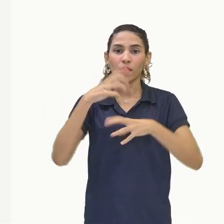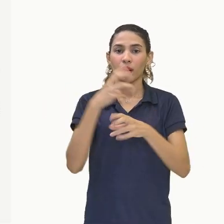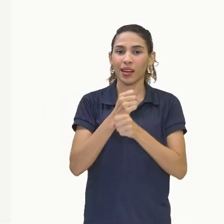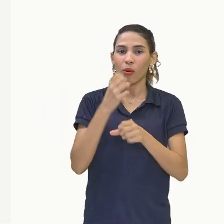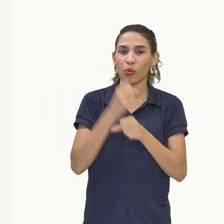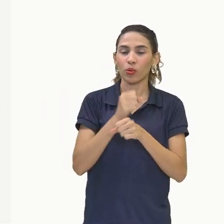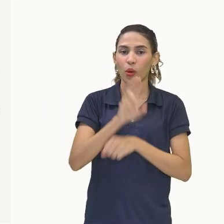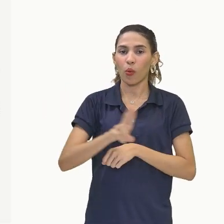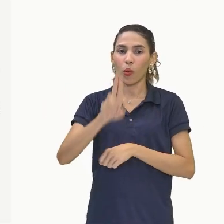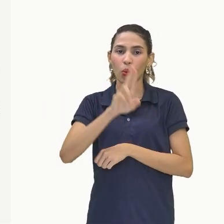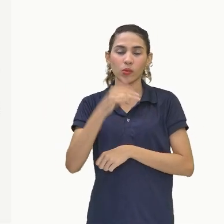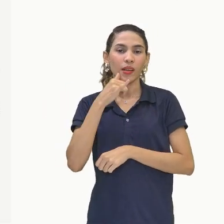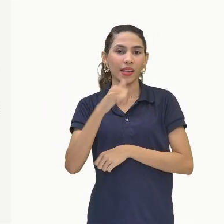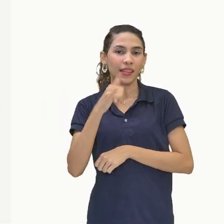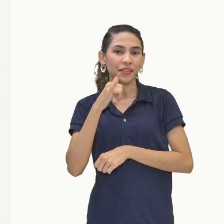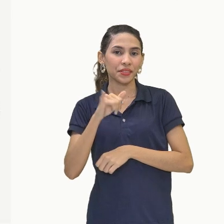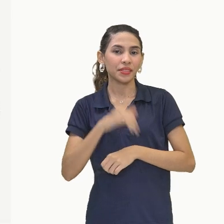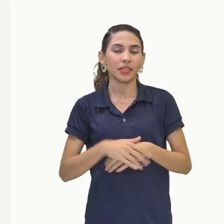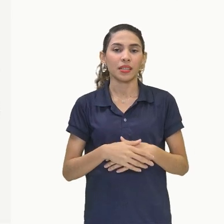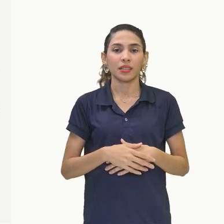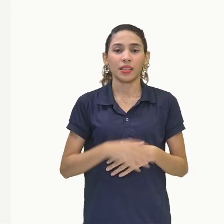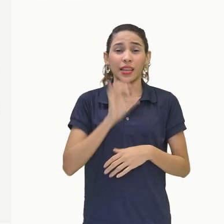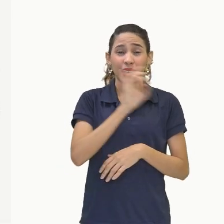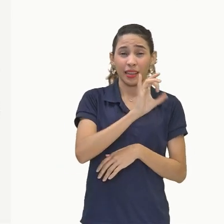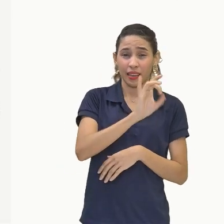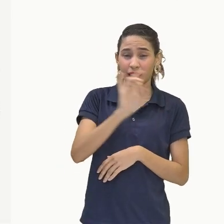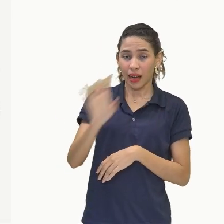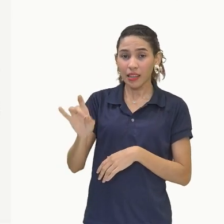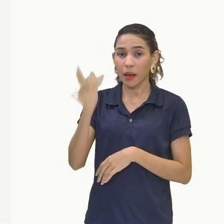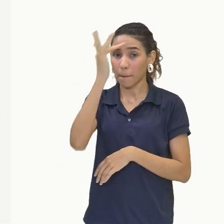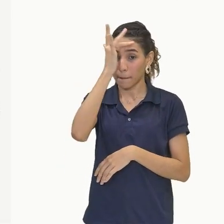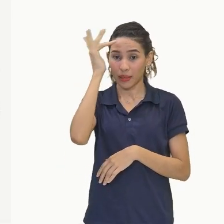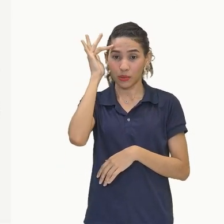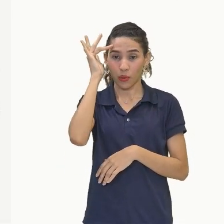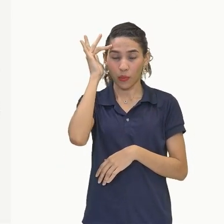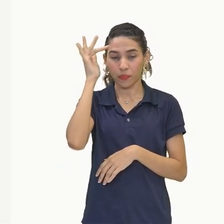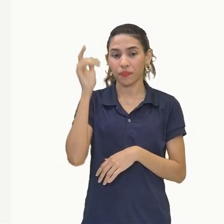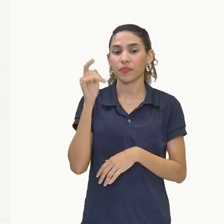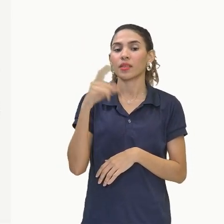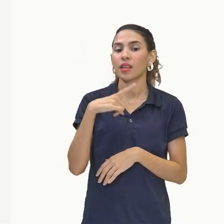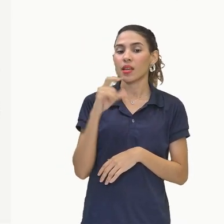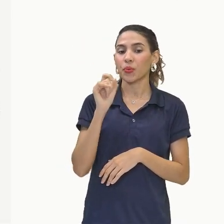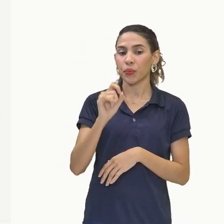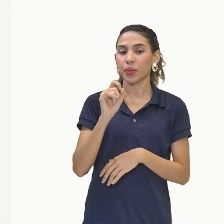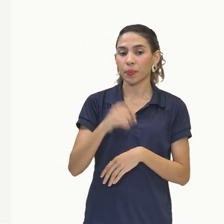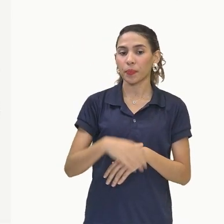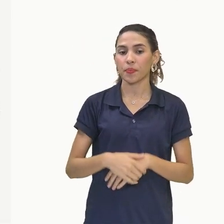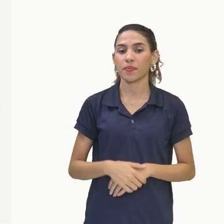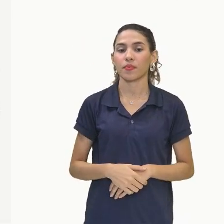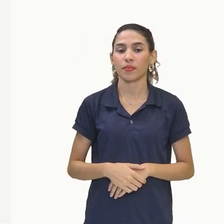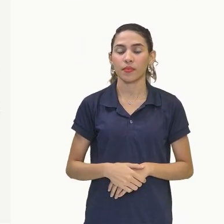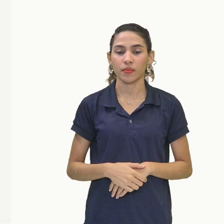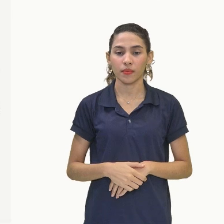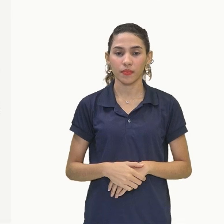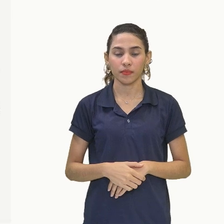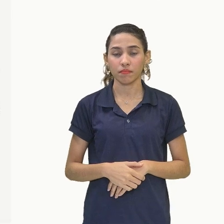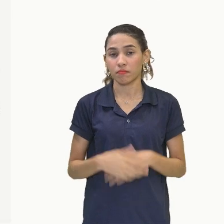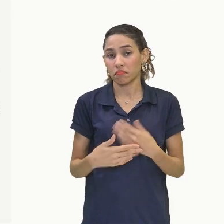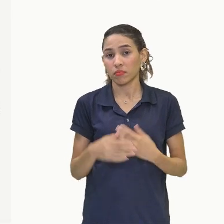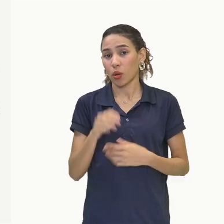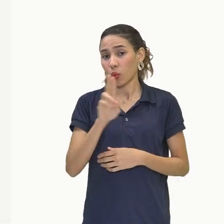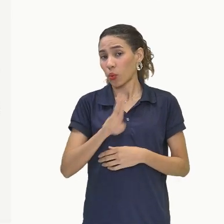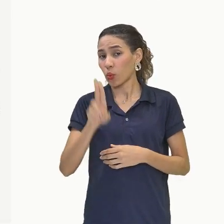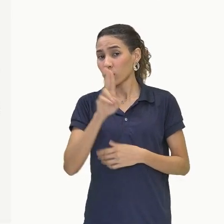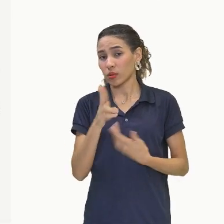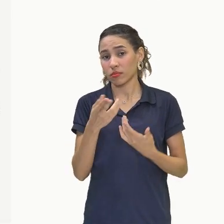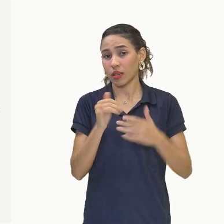consumo de energia de cada pessoa, quando você tem você utiliza a